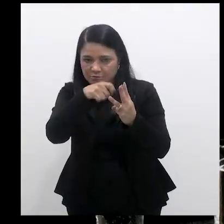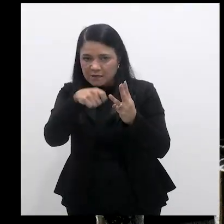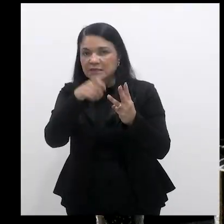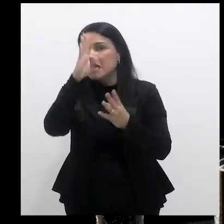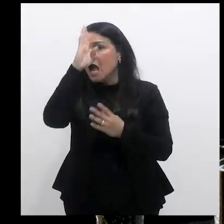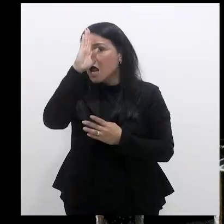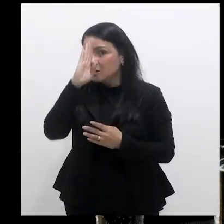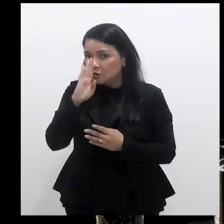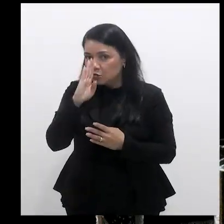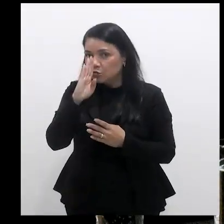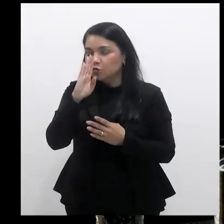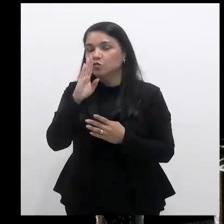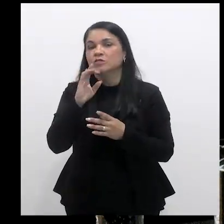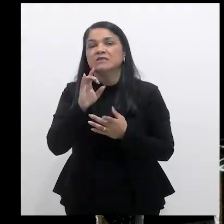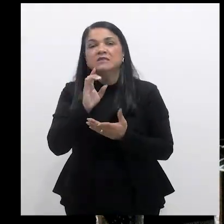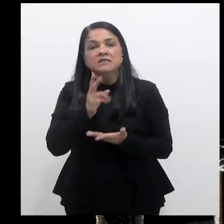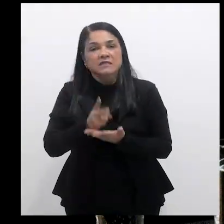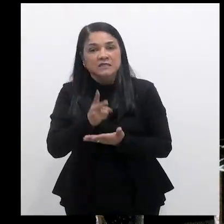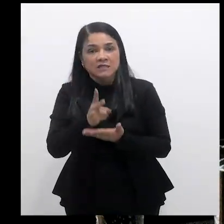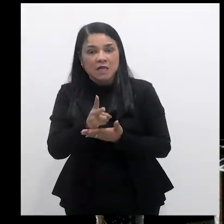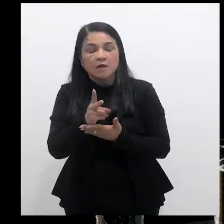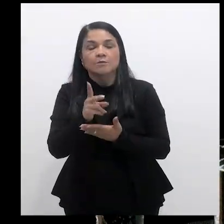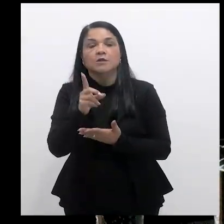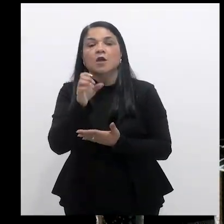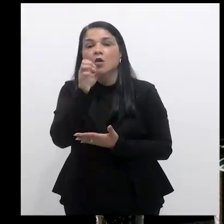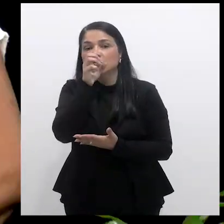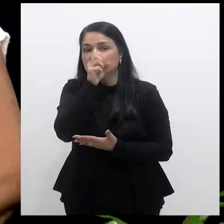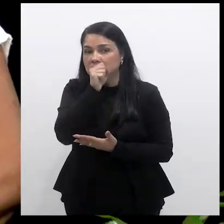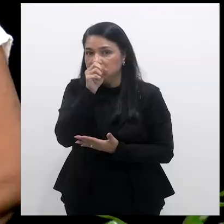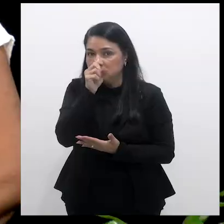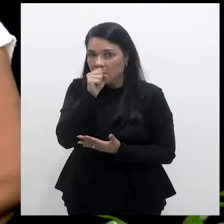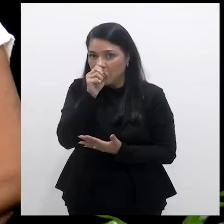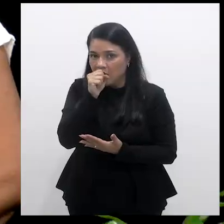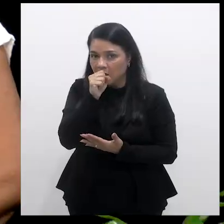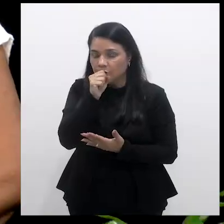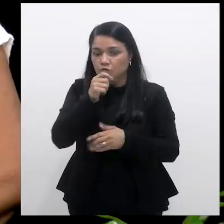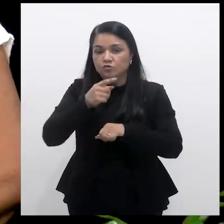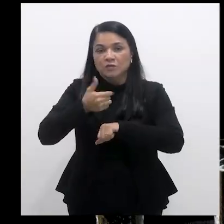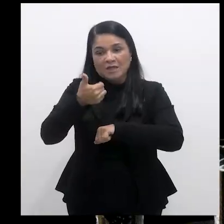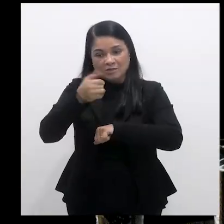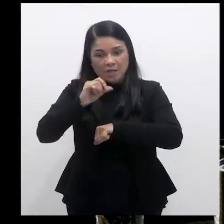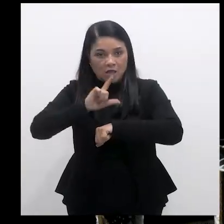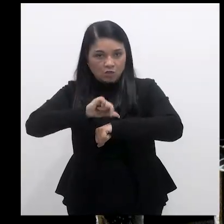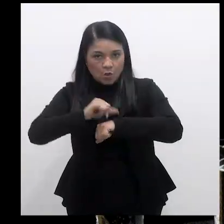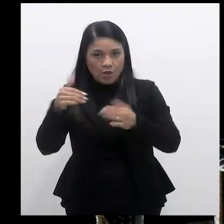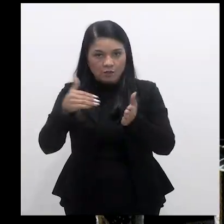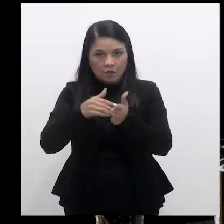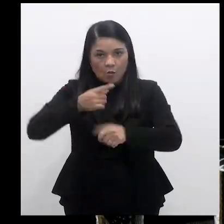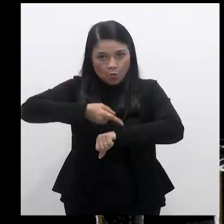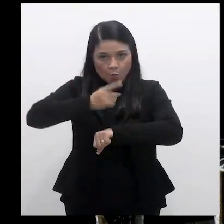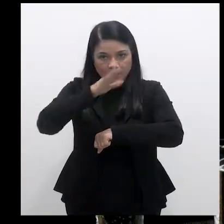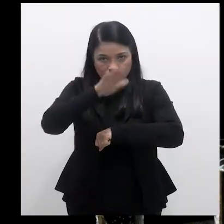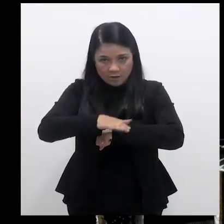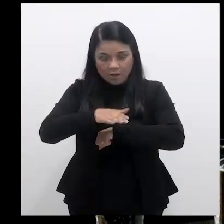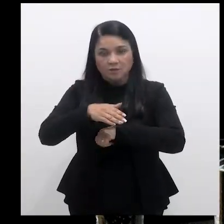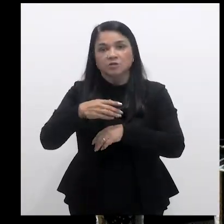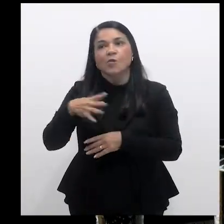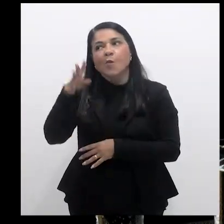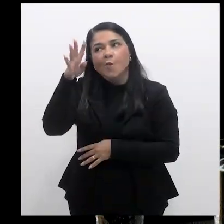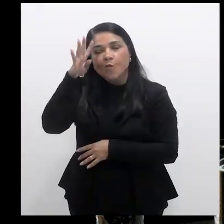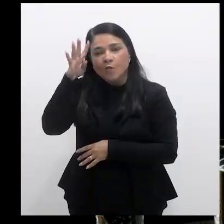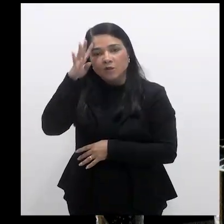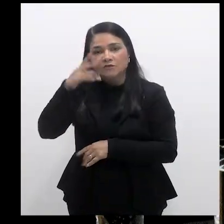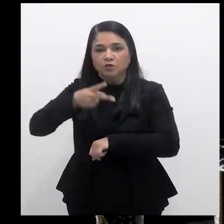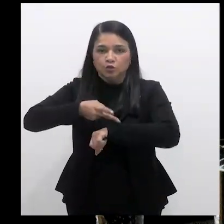assim, sempre gratuito, disponível aos sábados, É isso de que eu ia perguntar. 10 Quais são os dias? à 1 da tarde e às quartas-feiras,